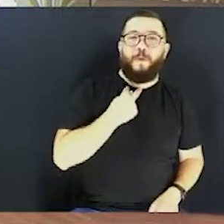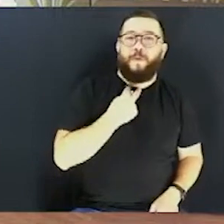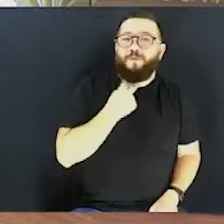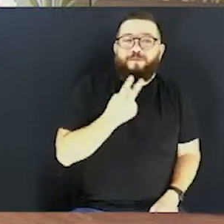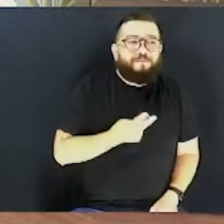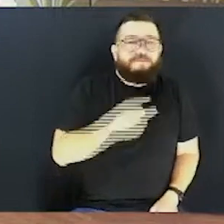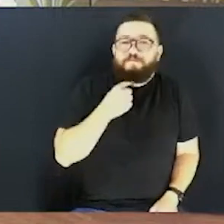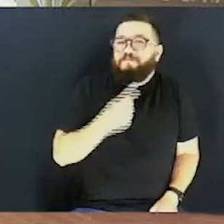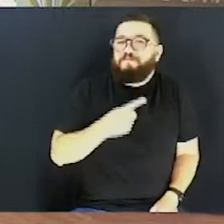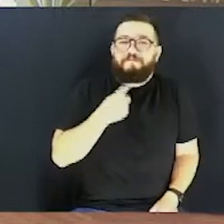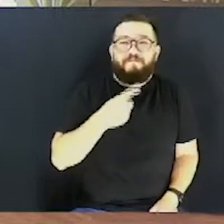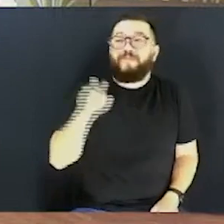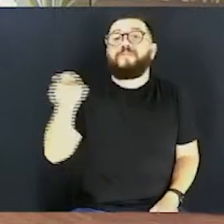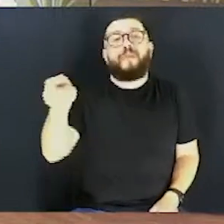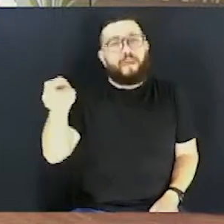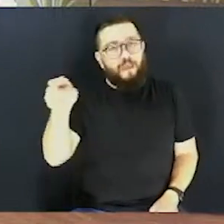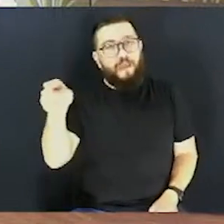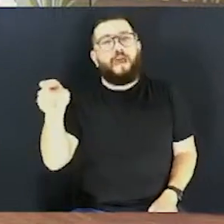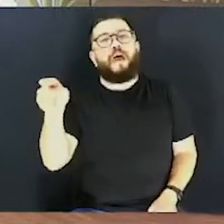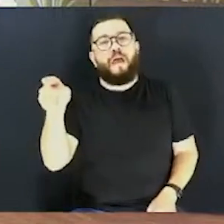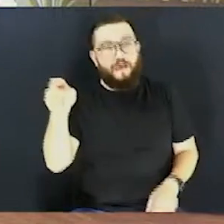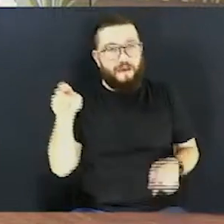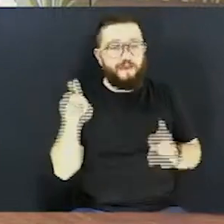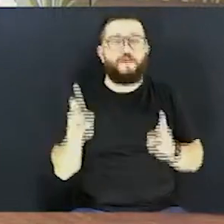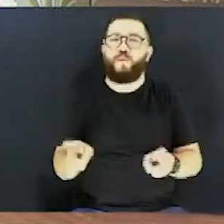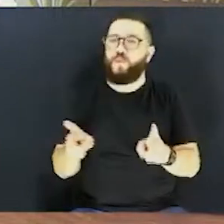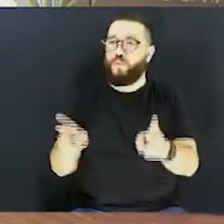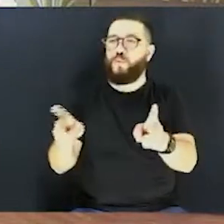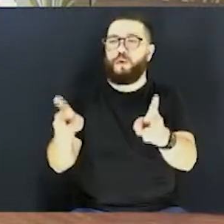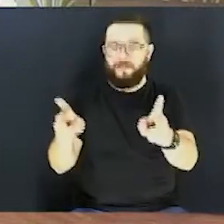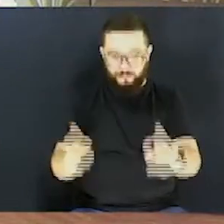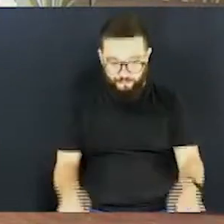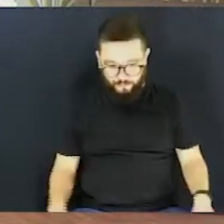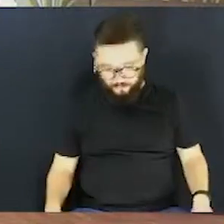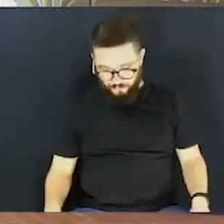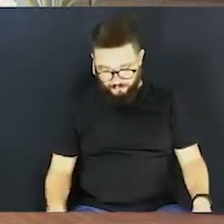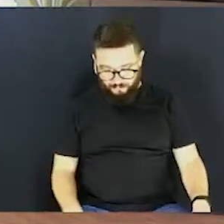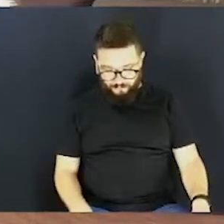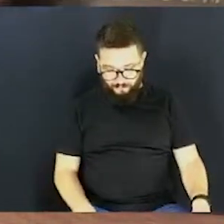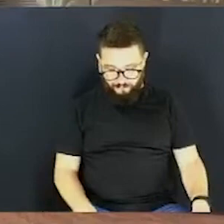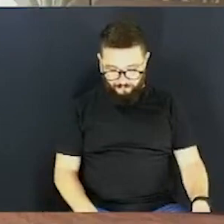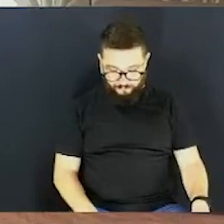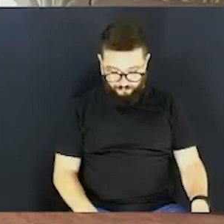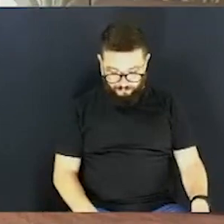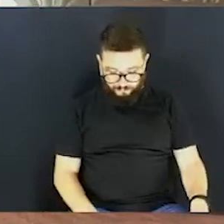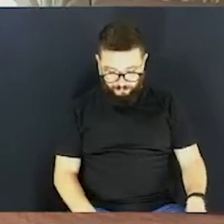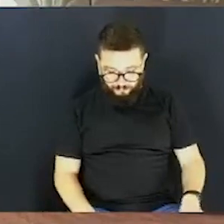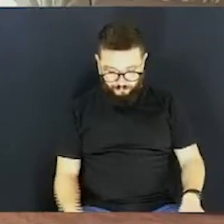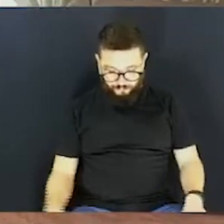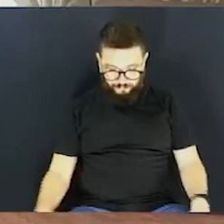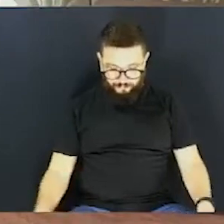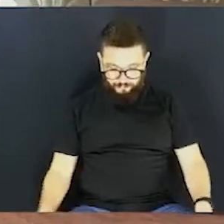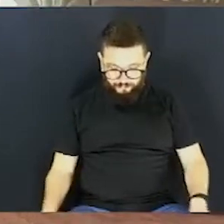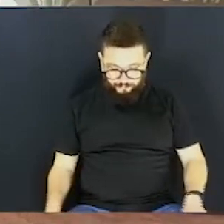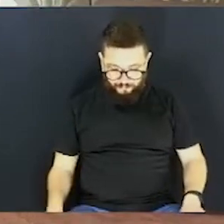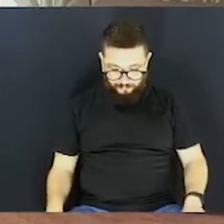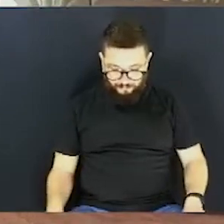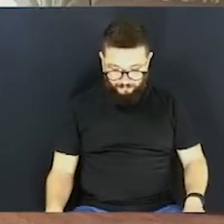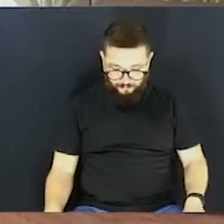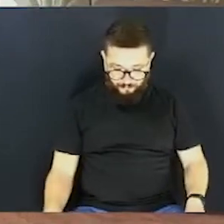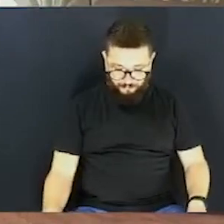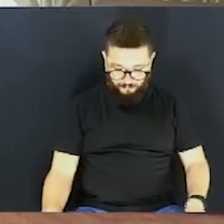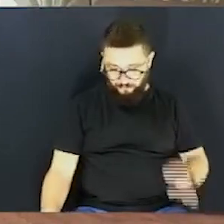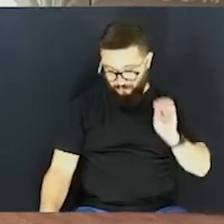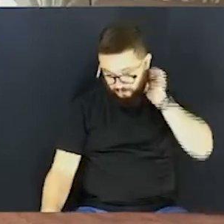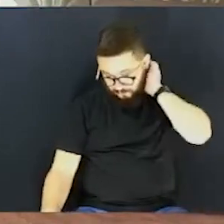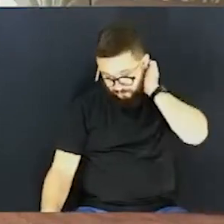são essas instituições que o fazem. Eu trago também uma informação aqui, senhoras e senhores, do prêmio